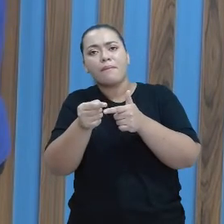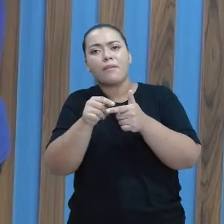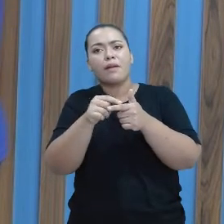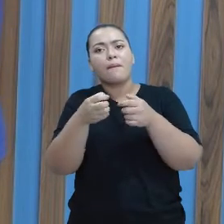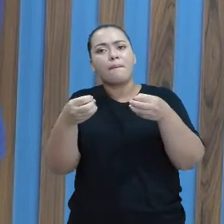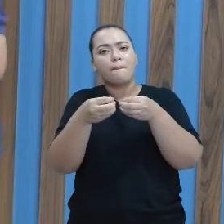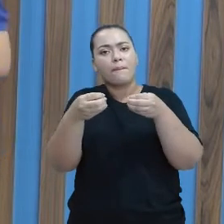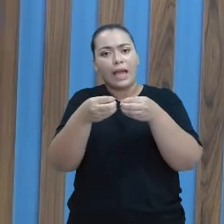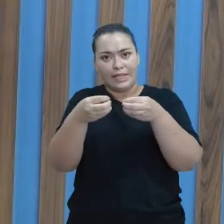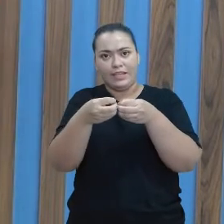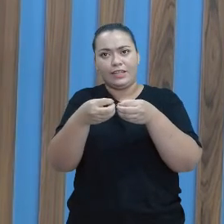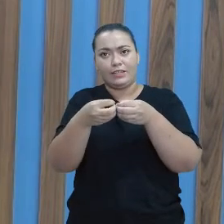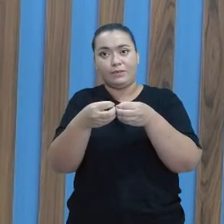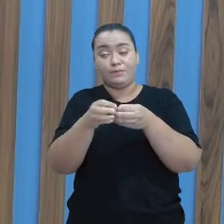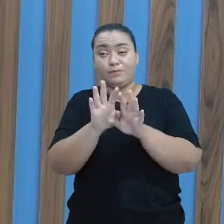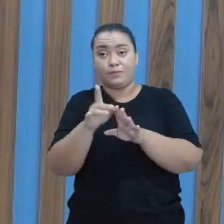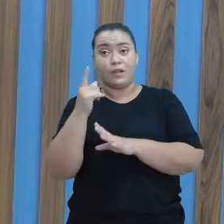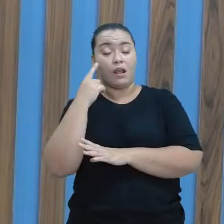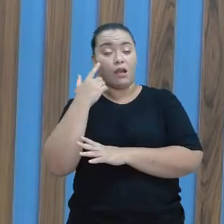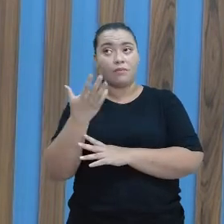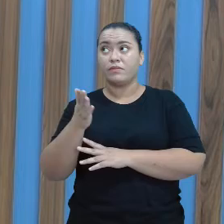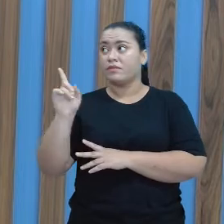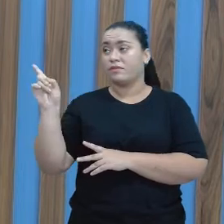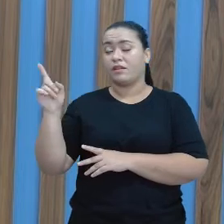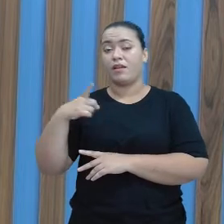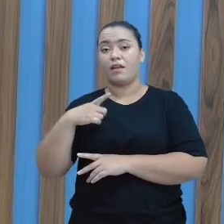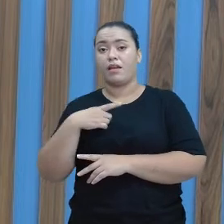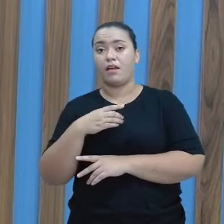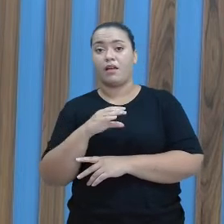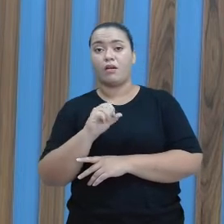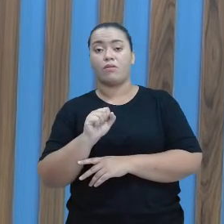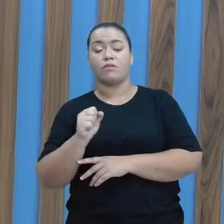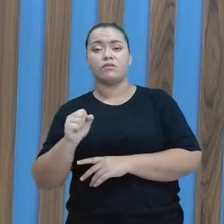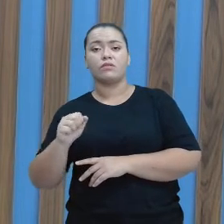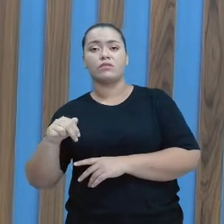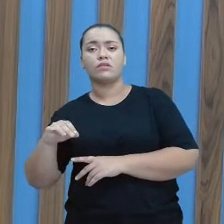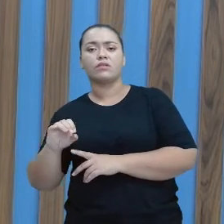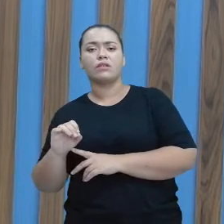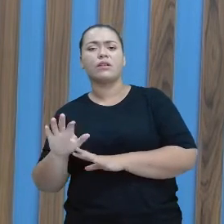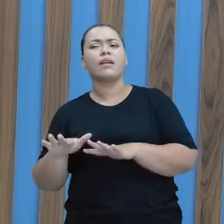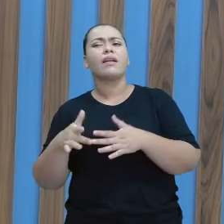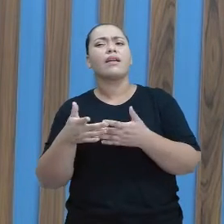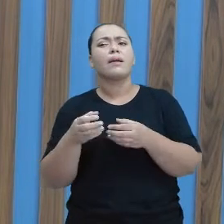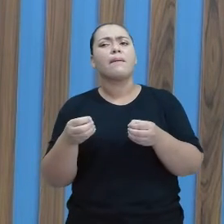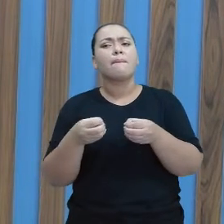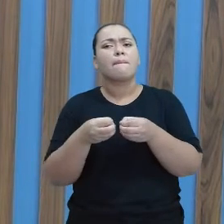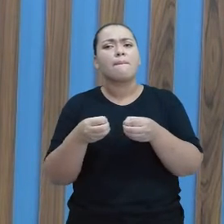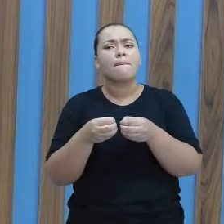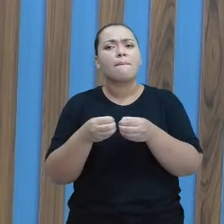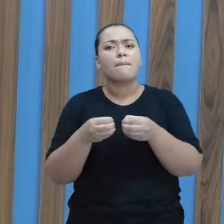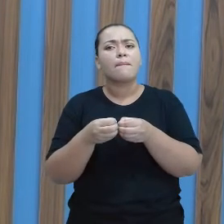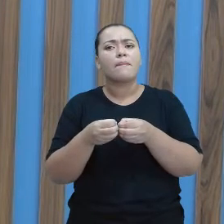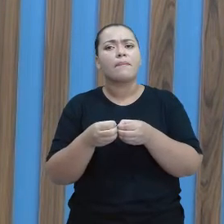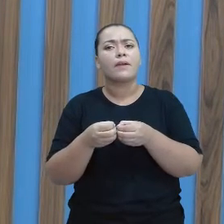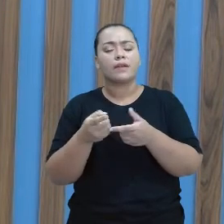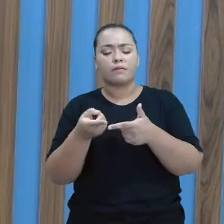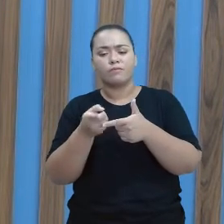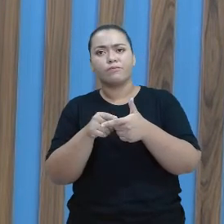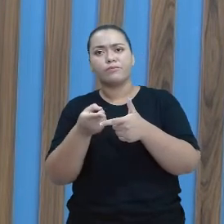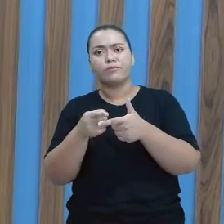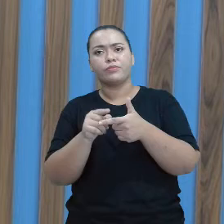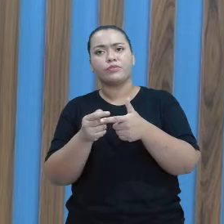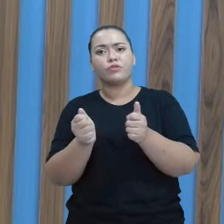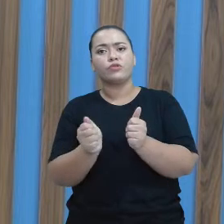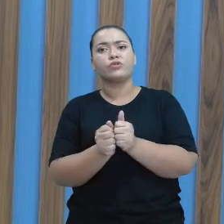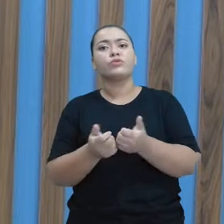com ele. Então, se eu vou observar agora o cosseno do alfa, ó, quem é que está coladinho com ele? Quem é que está formando esse ângulo junto